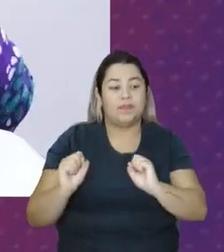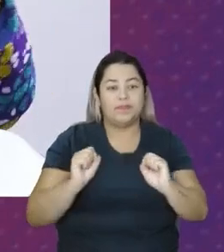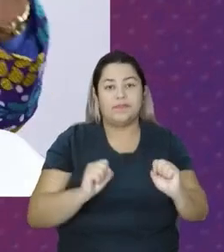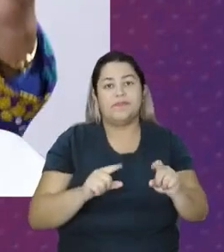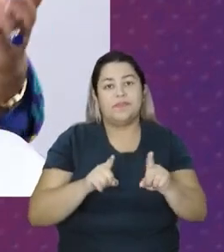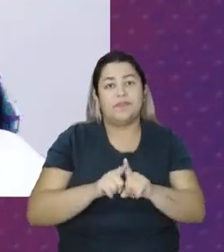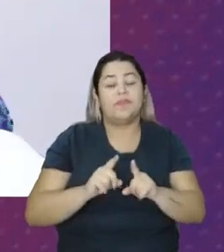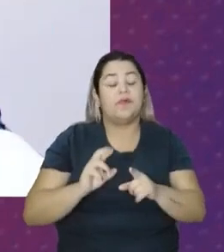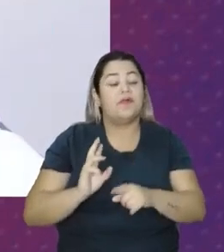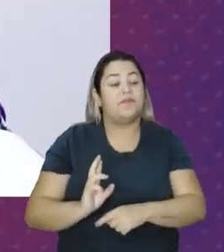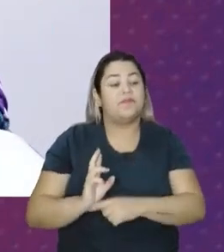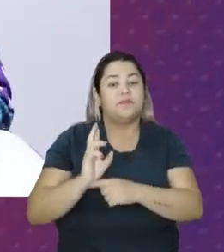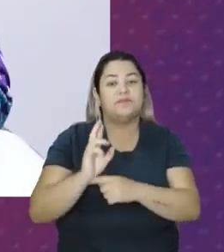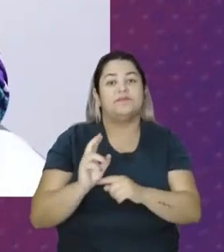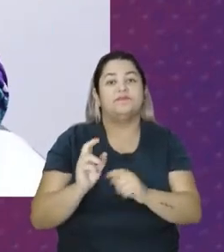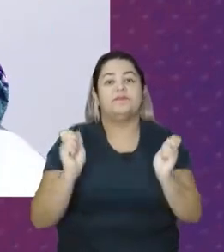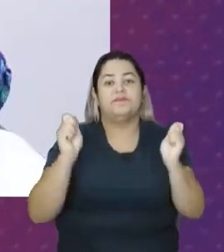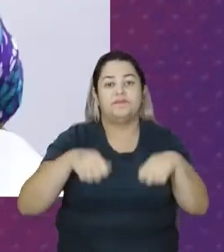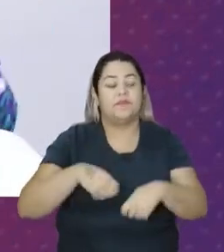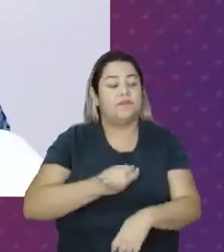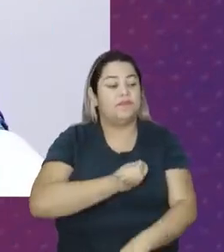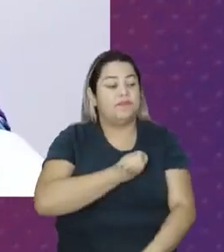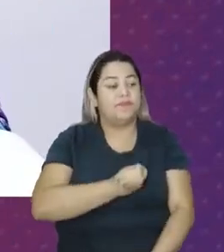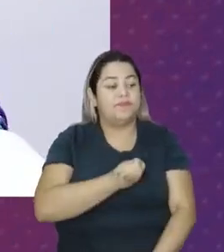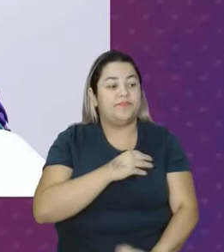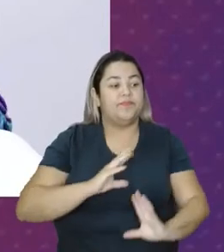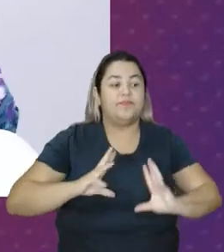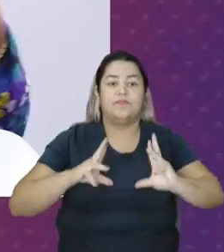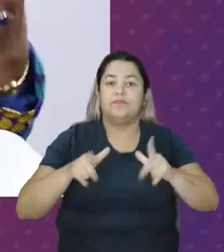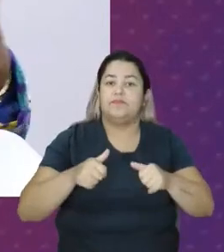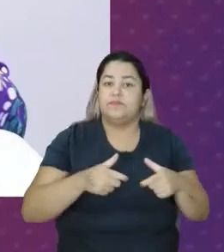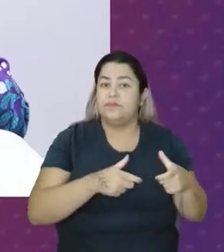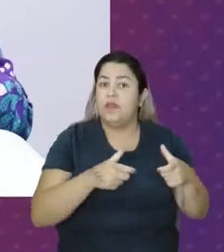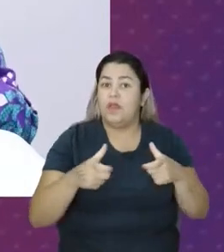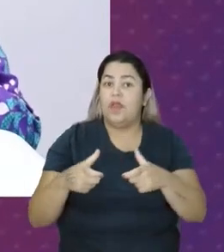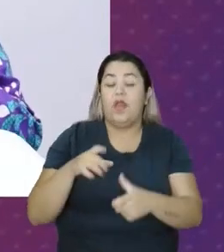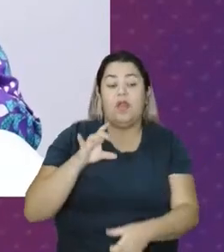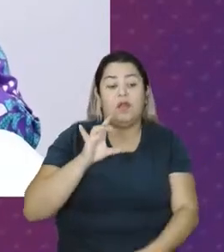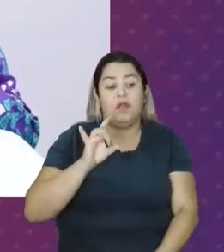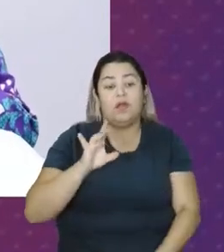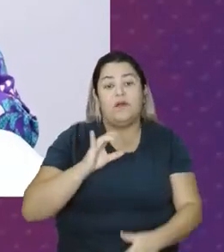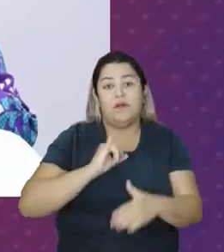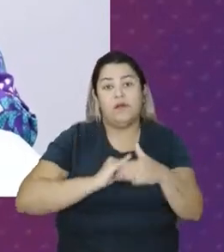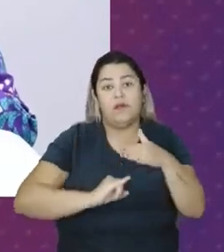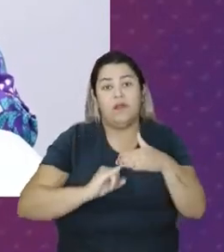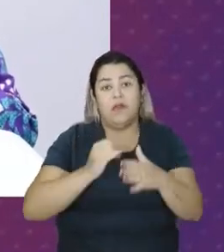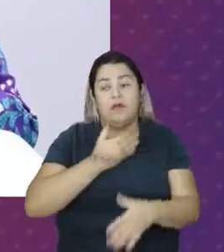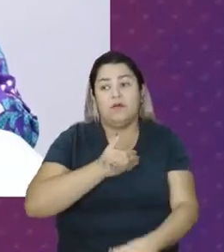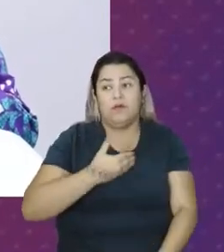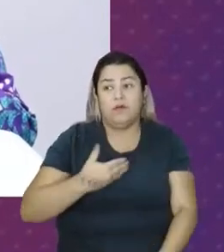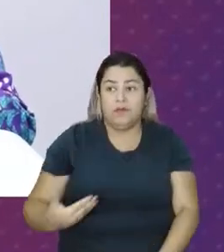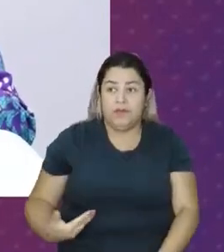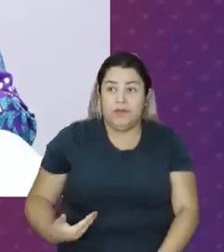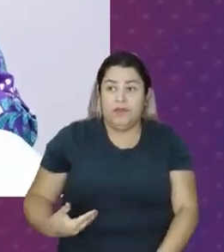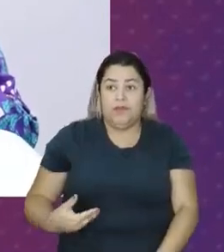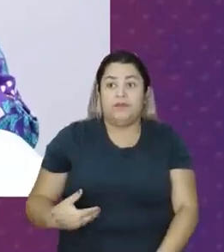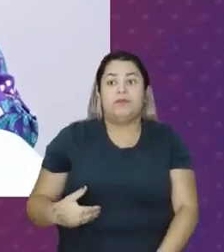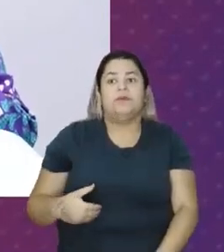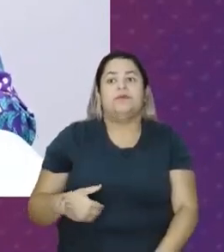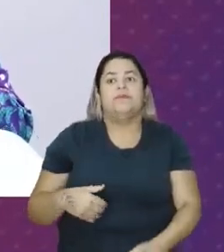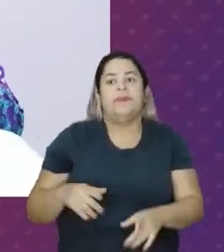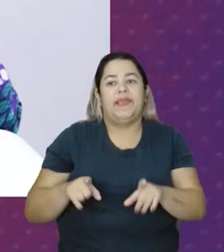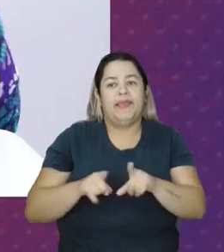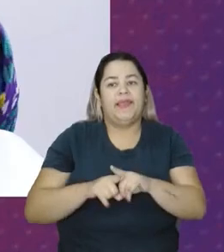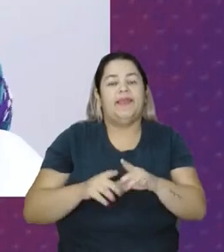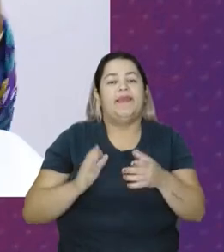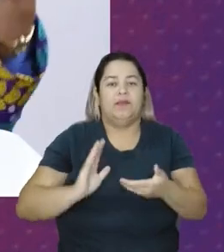estar representados, precisamos estar presentes em todos os espaços, não só nas instituições públicas, como a Câmara